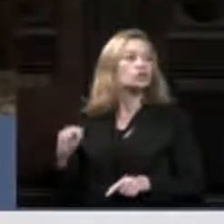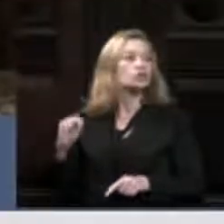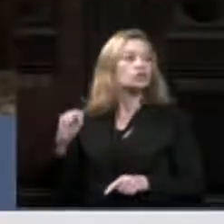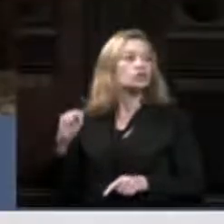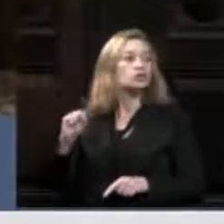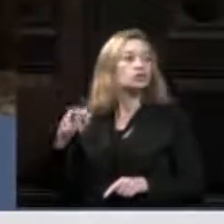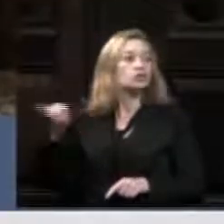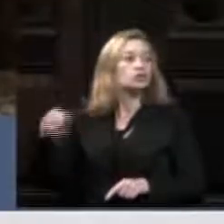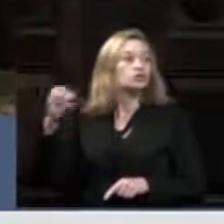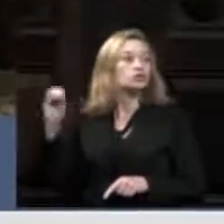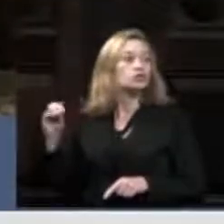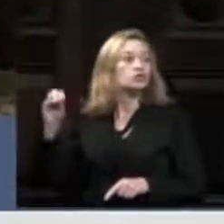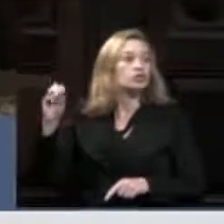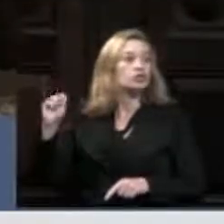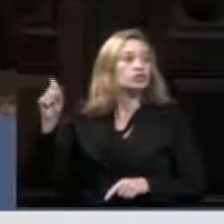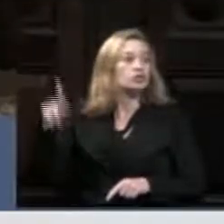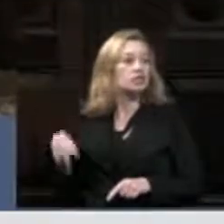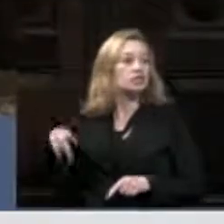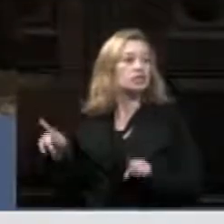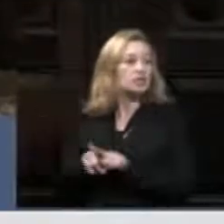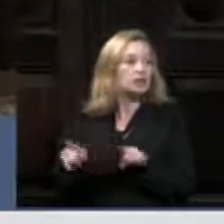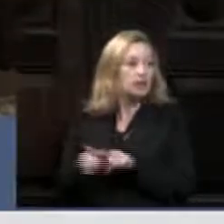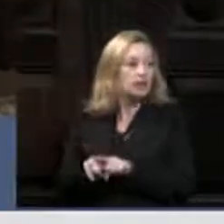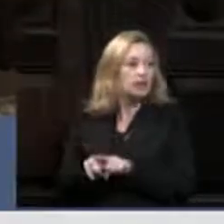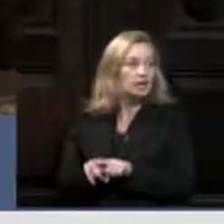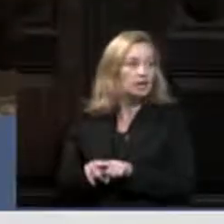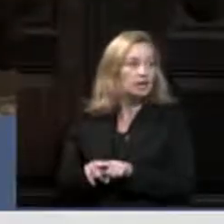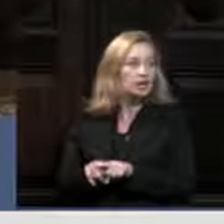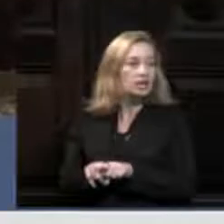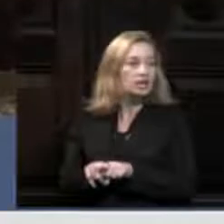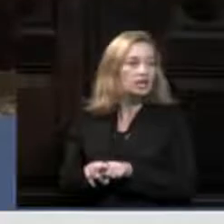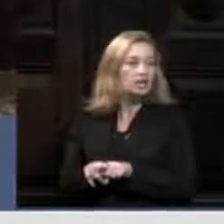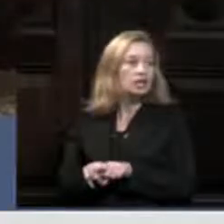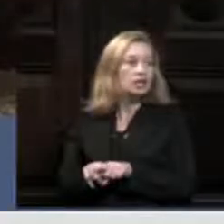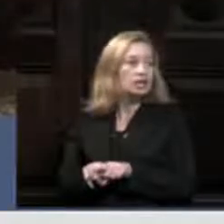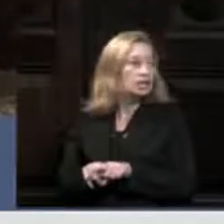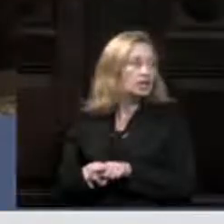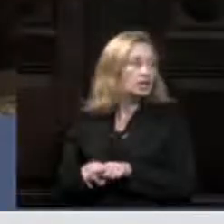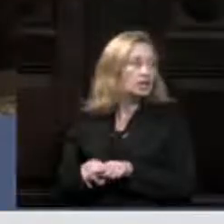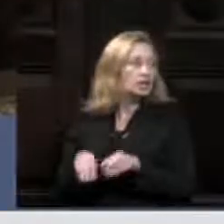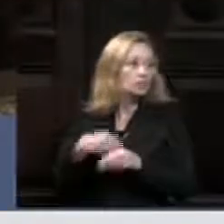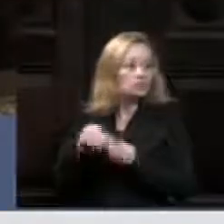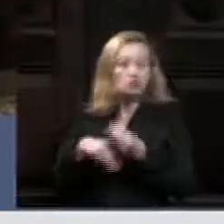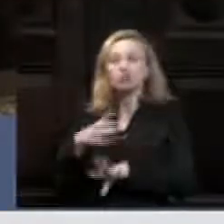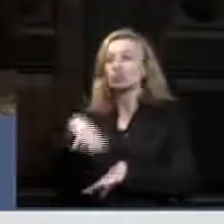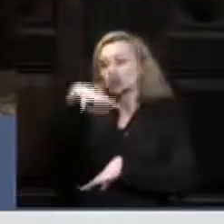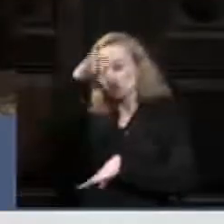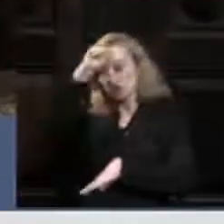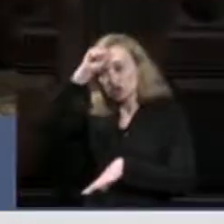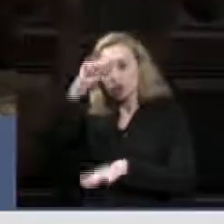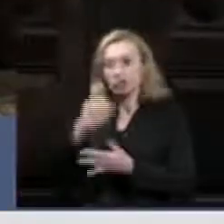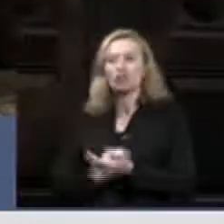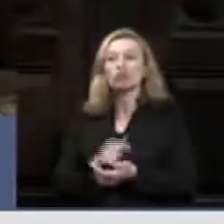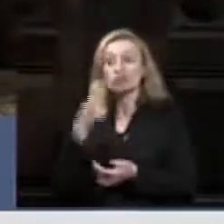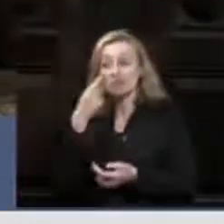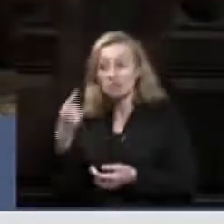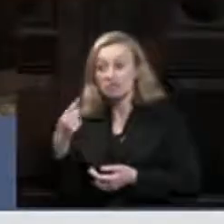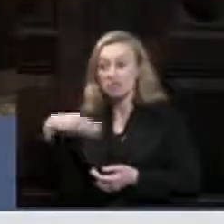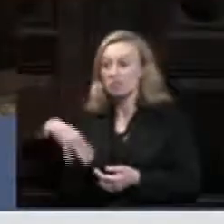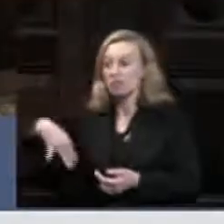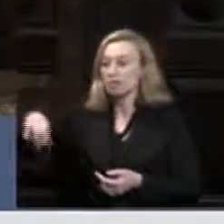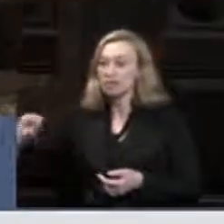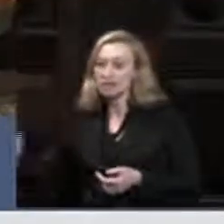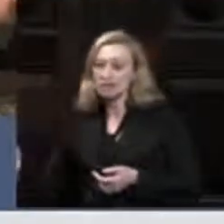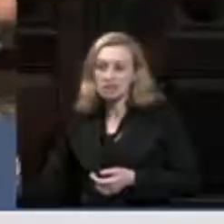sincretizado também como o Xangô, é um dos sincretismos. Então você assiste uma missa